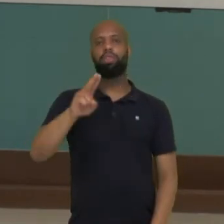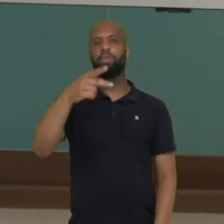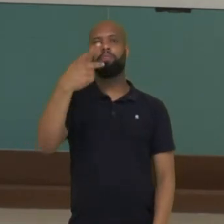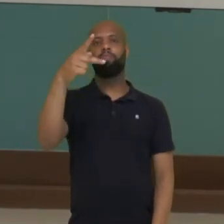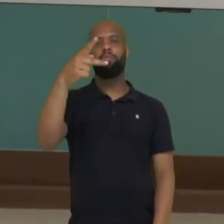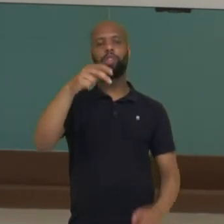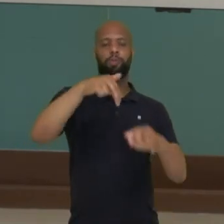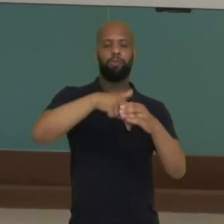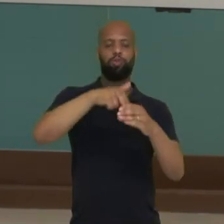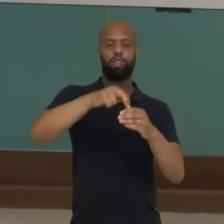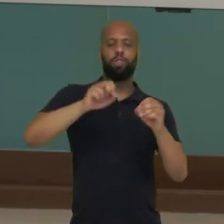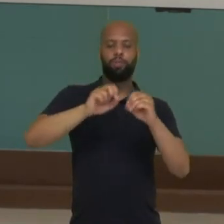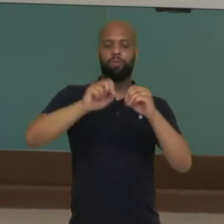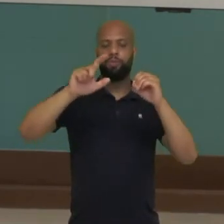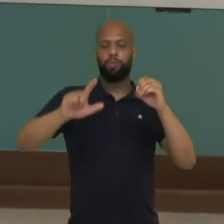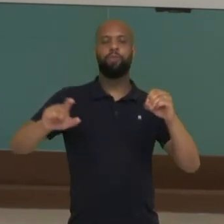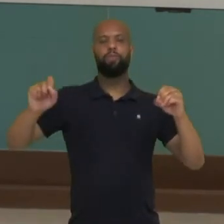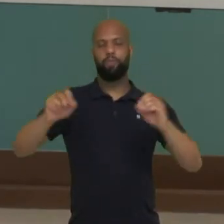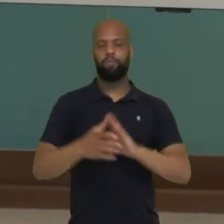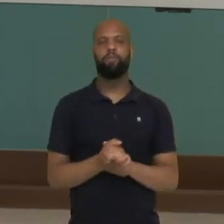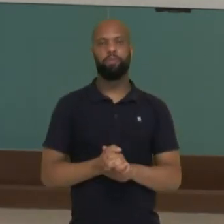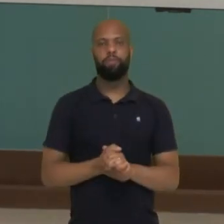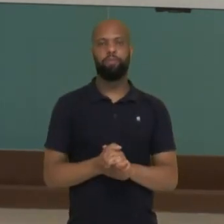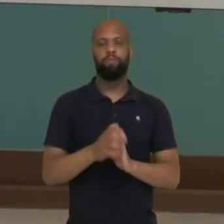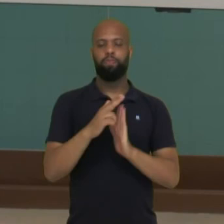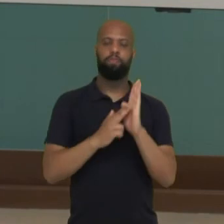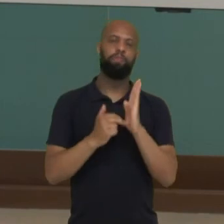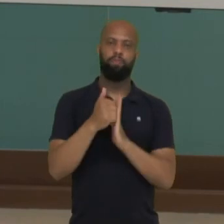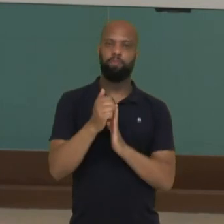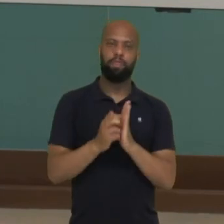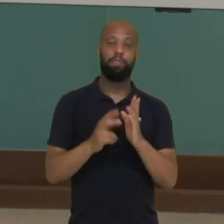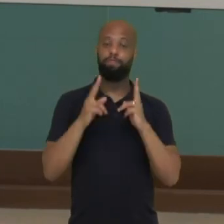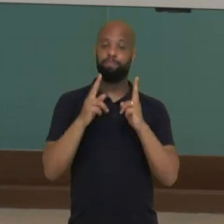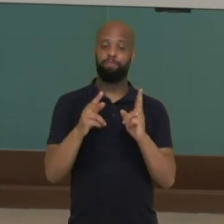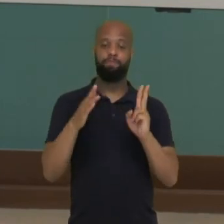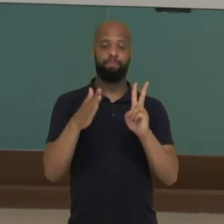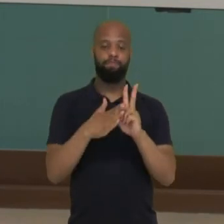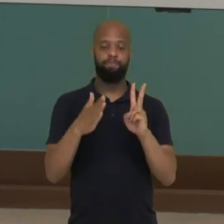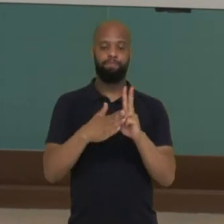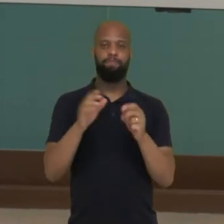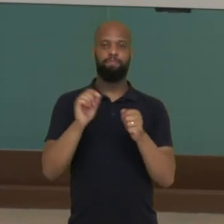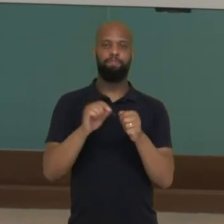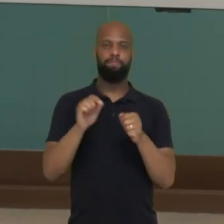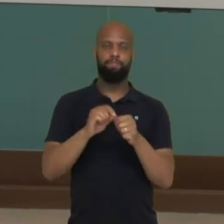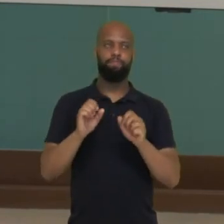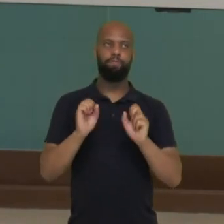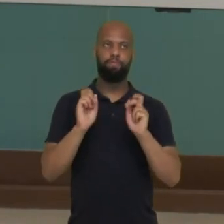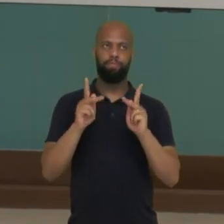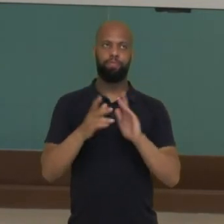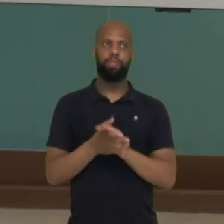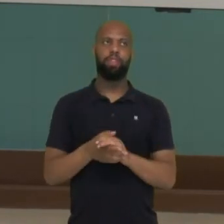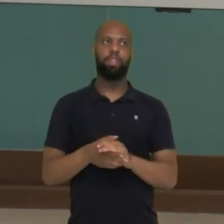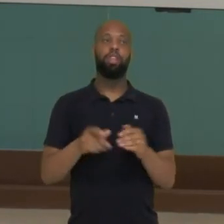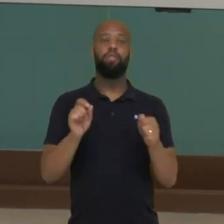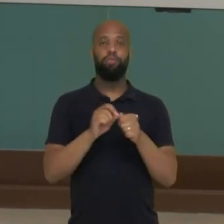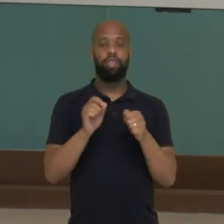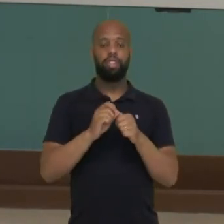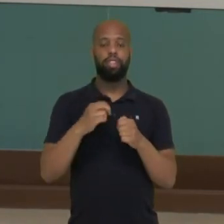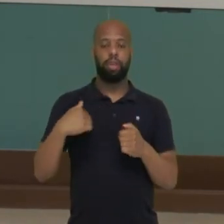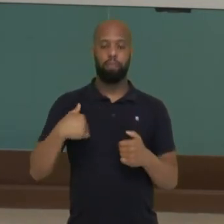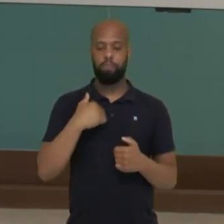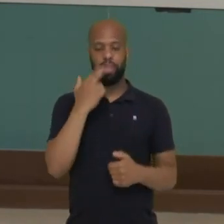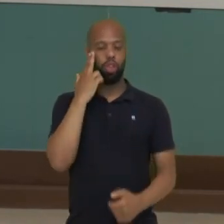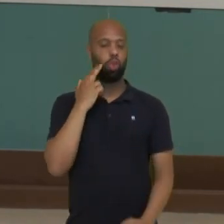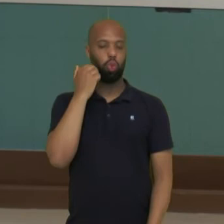vegetal, não tóxica, para fazer a sua pintura assim como os indígenas faziam. Bom, claro que eles faziam a pintura e